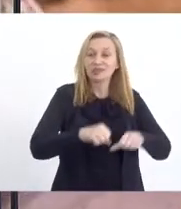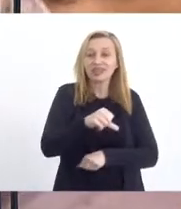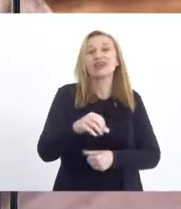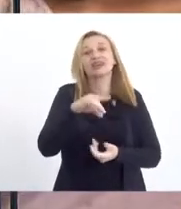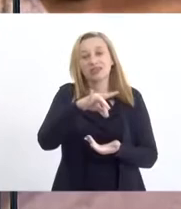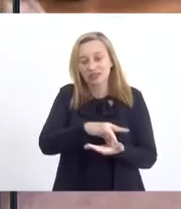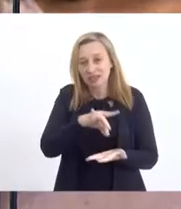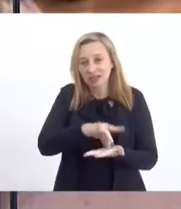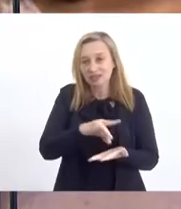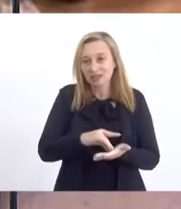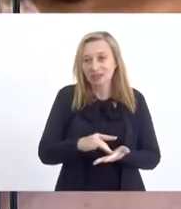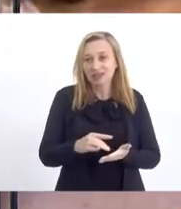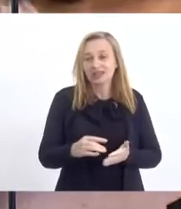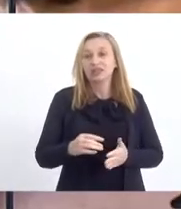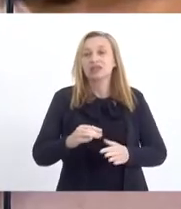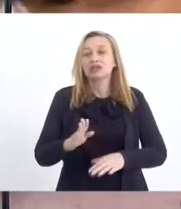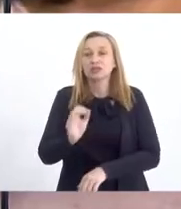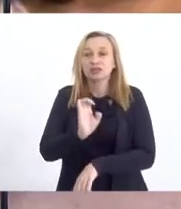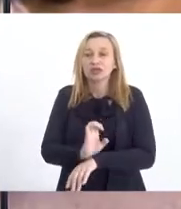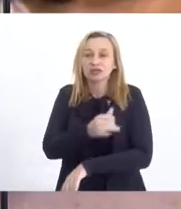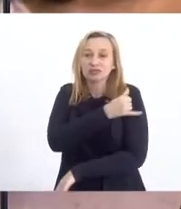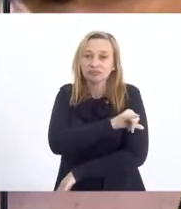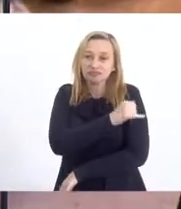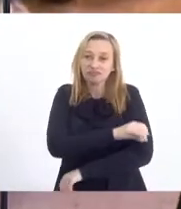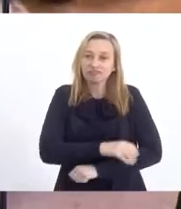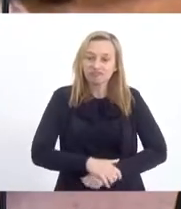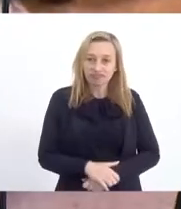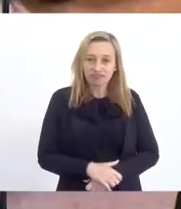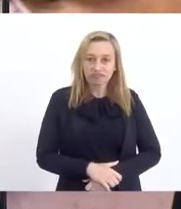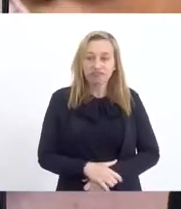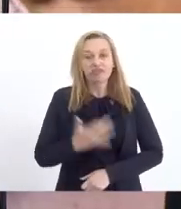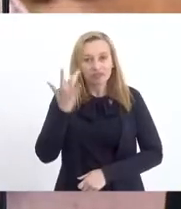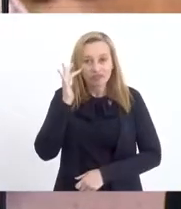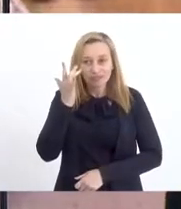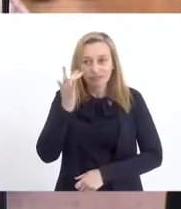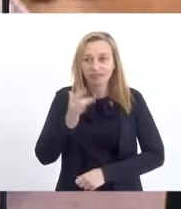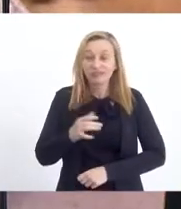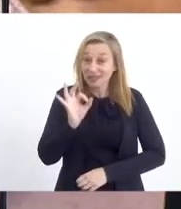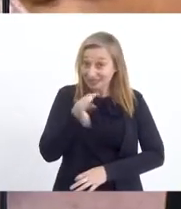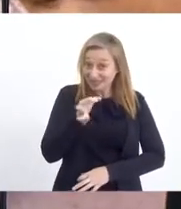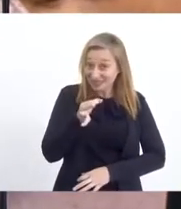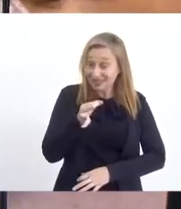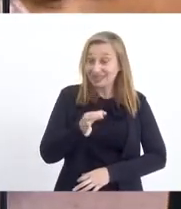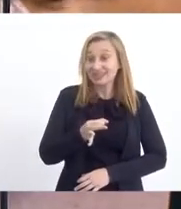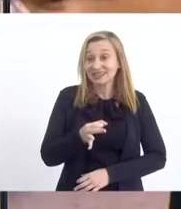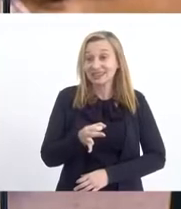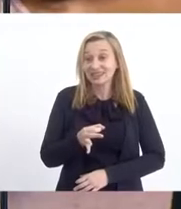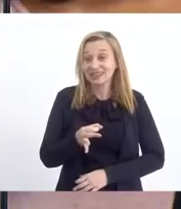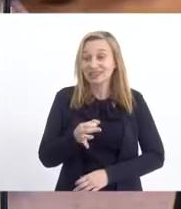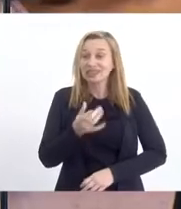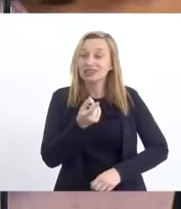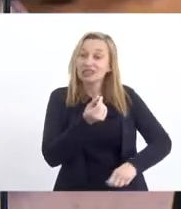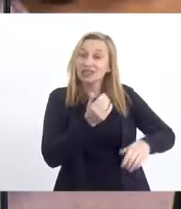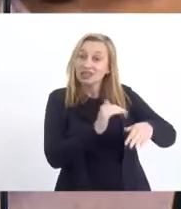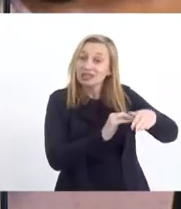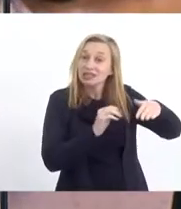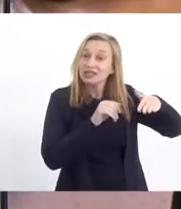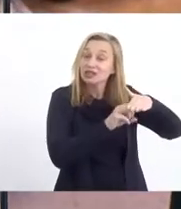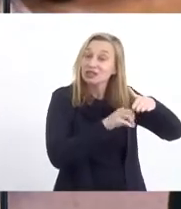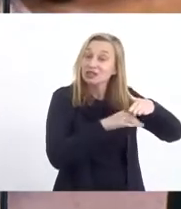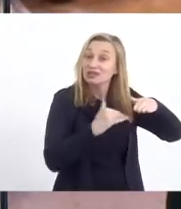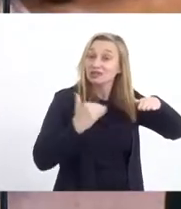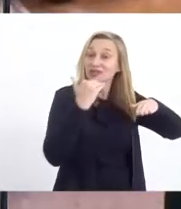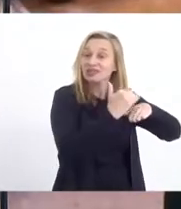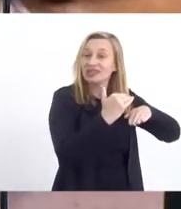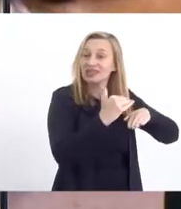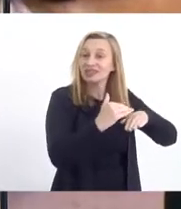realmente a cara do Estado do Rio de Janeiro. E eu tenho certeza, né, que esse fundo soberano, ele veio, assim